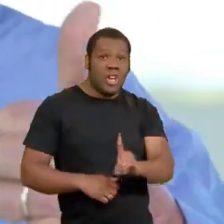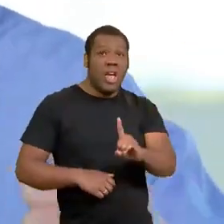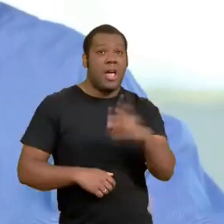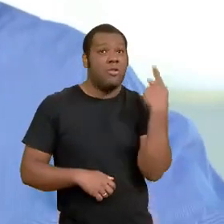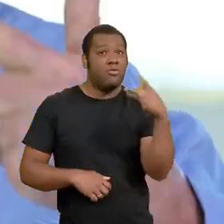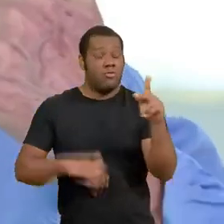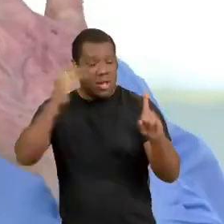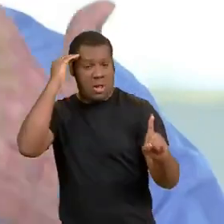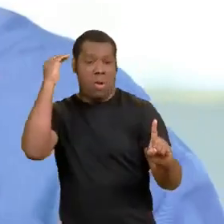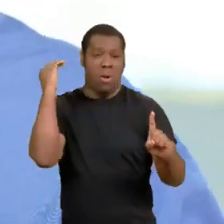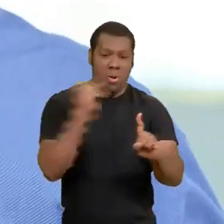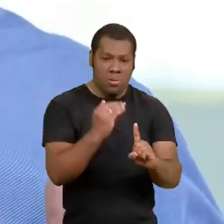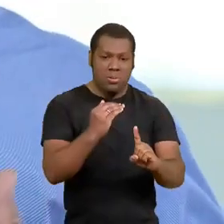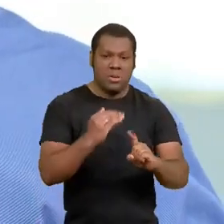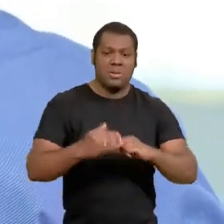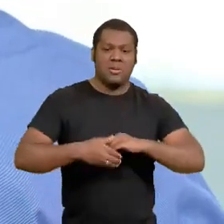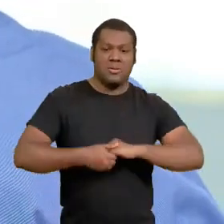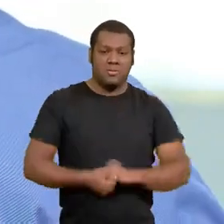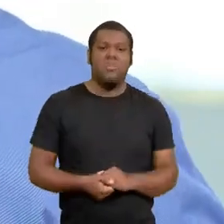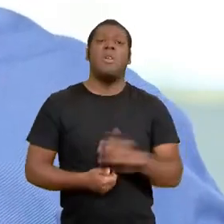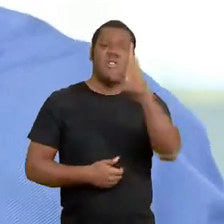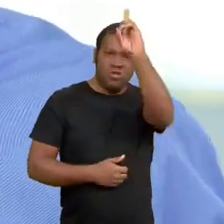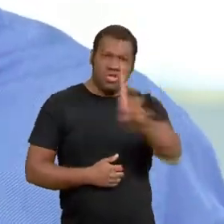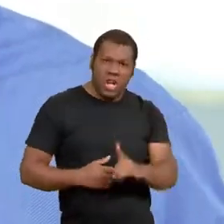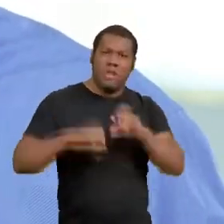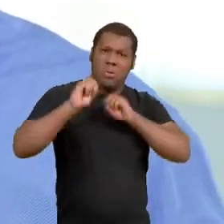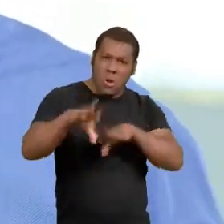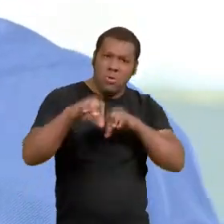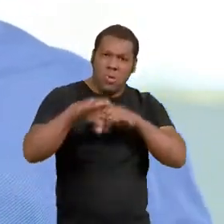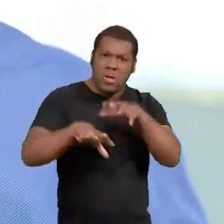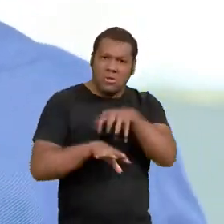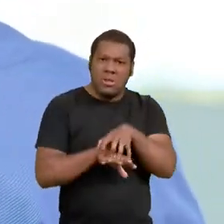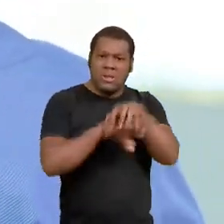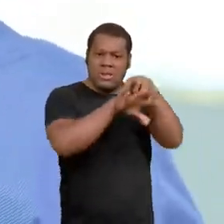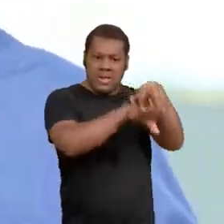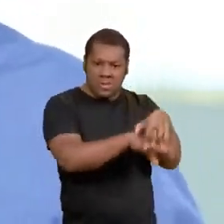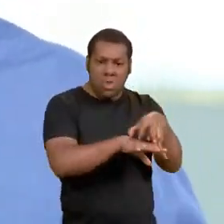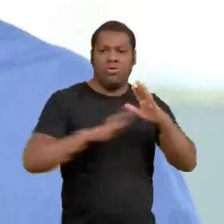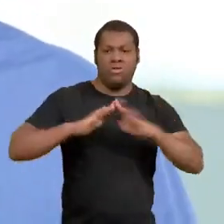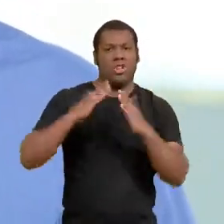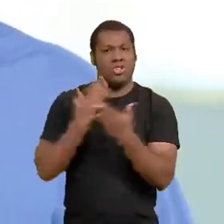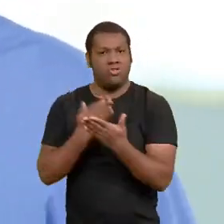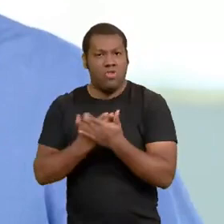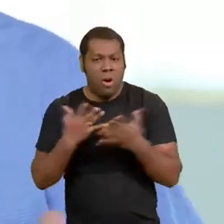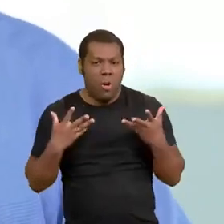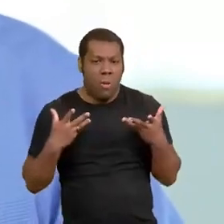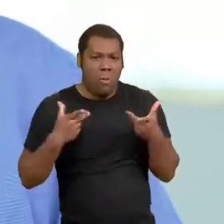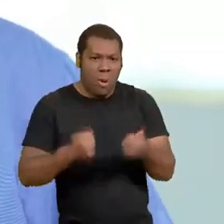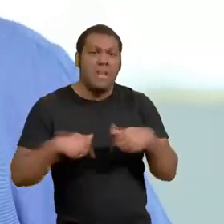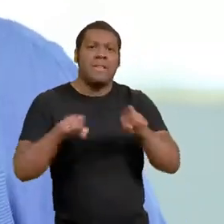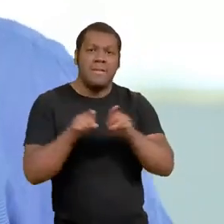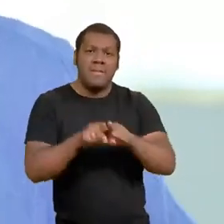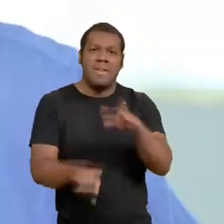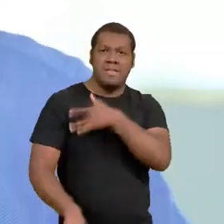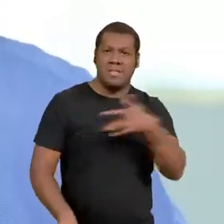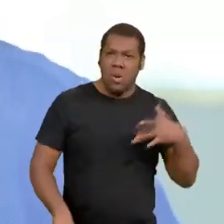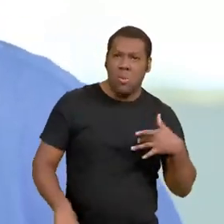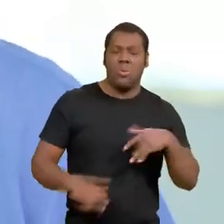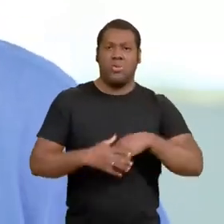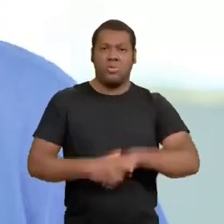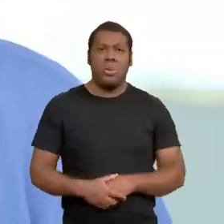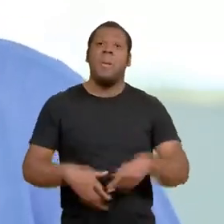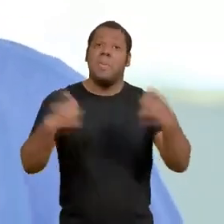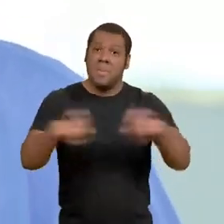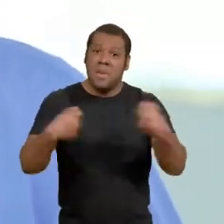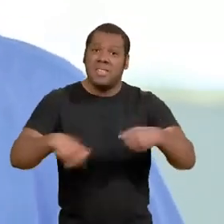a ele. Educação, transporte, sabe, escola de qualidade, saúde. Se a gente garantir isso, a gente